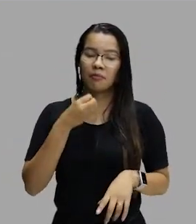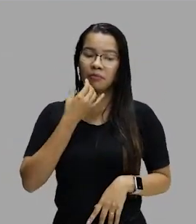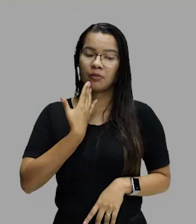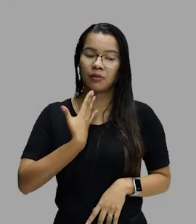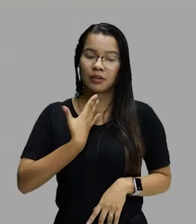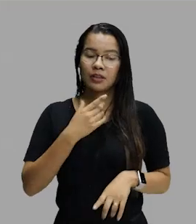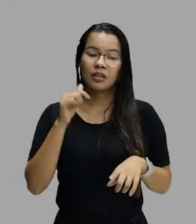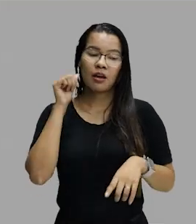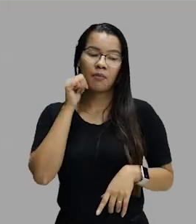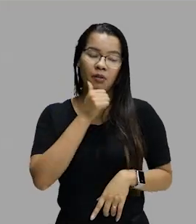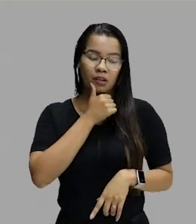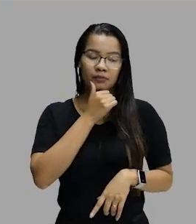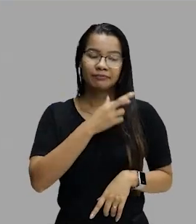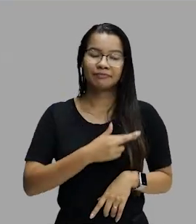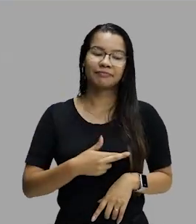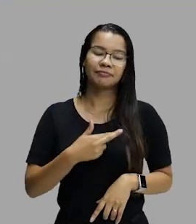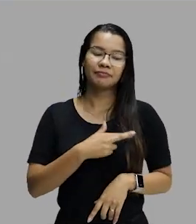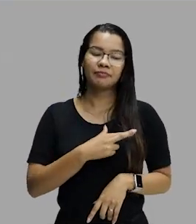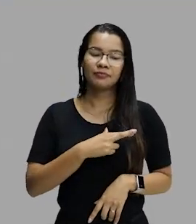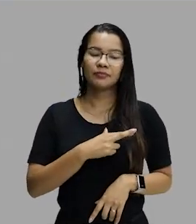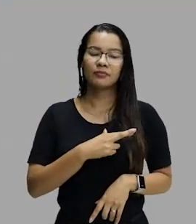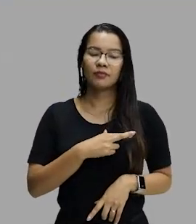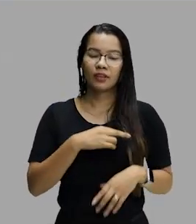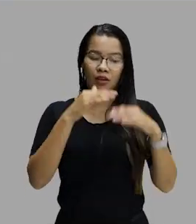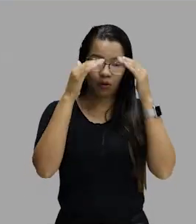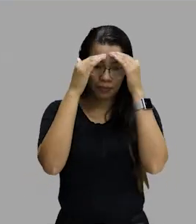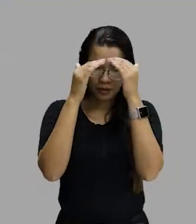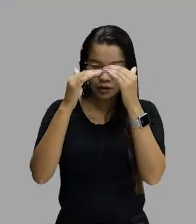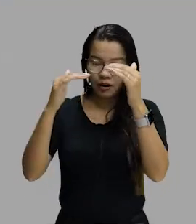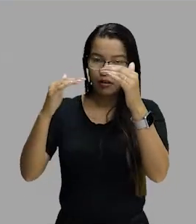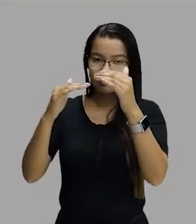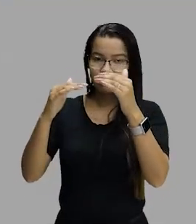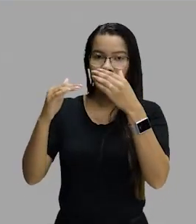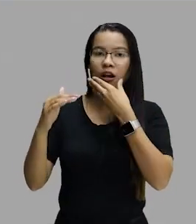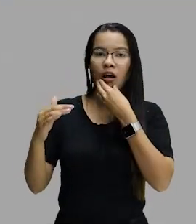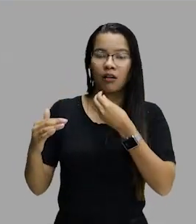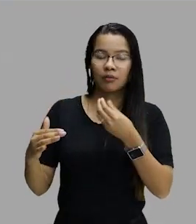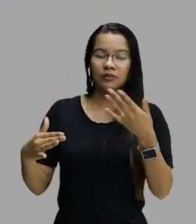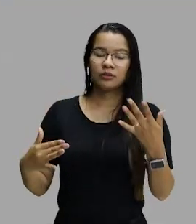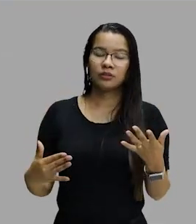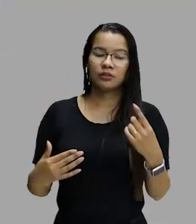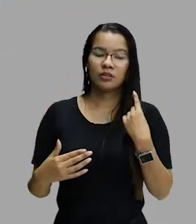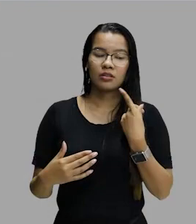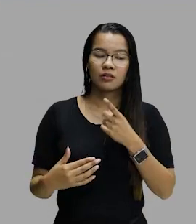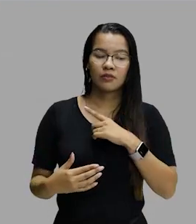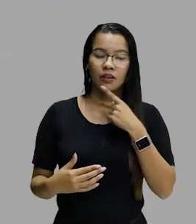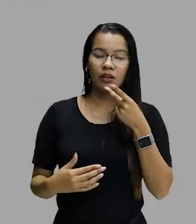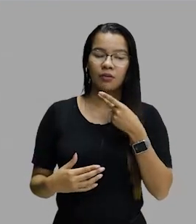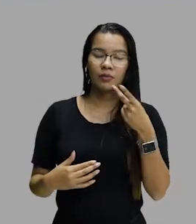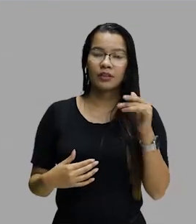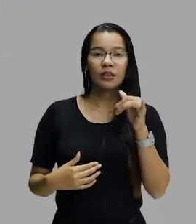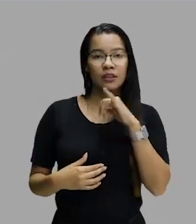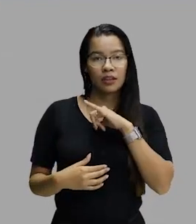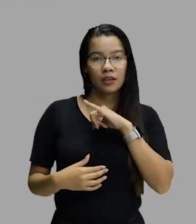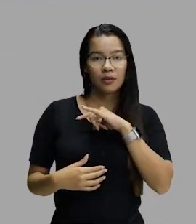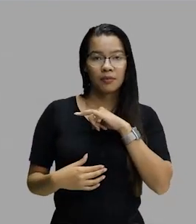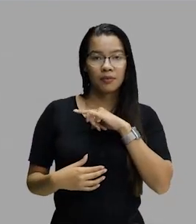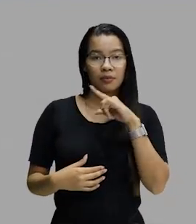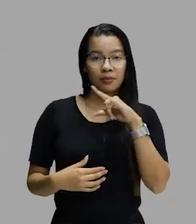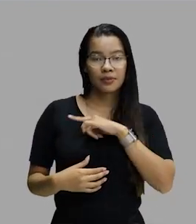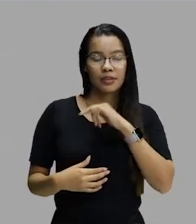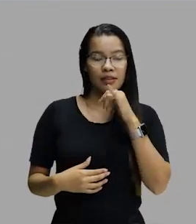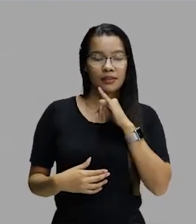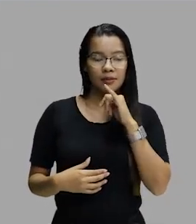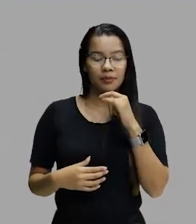provedor. É, normalmente, quando a gente fala de romance, nós temos, ó, A Escrava Isaura, que é um romance